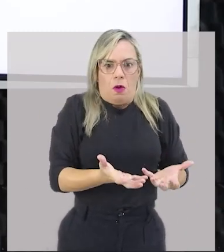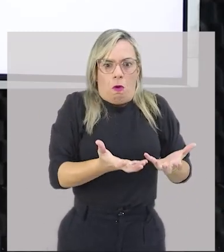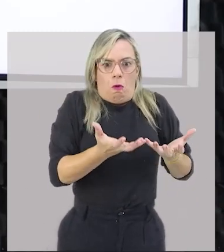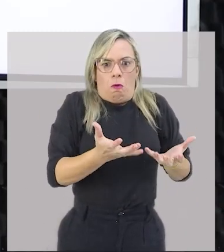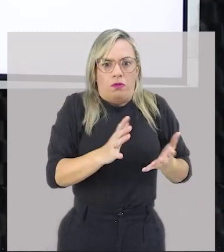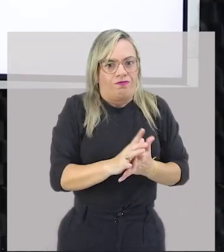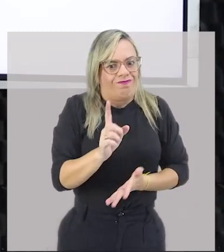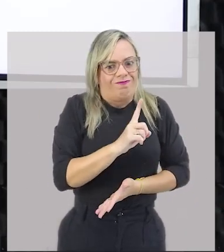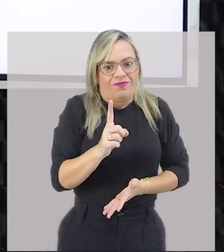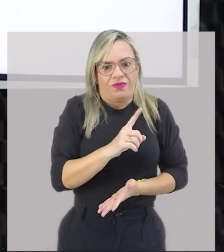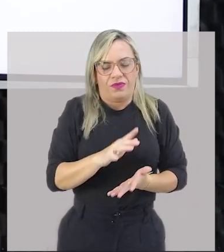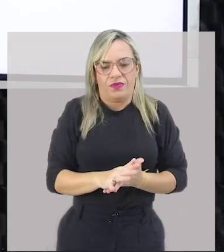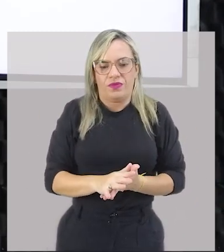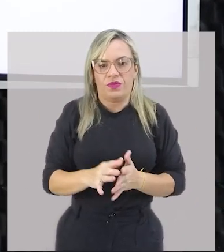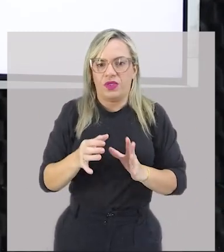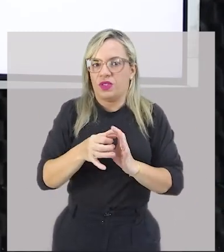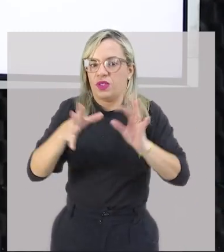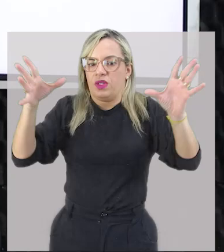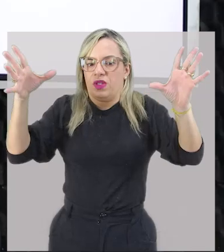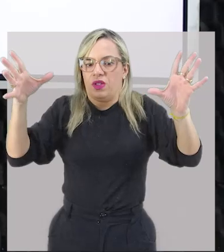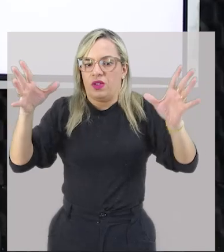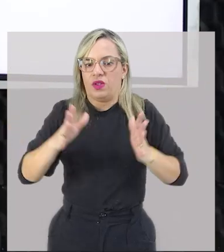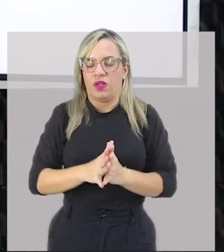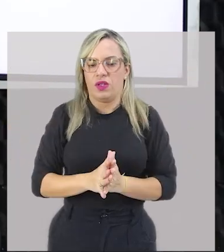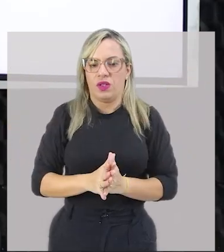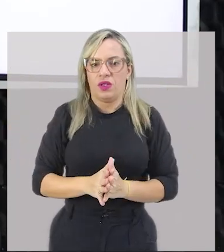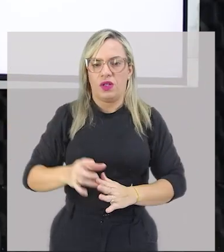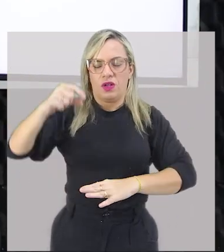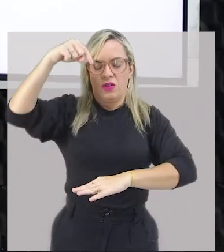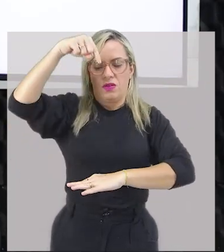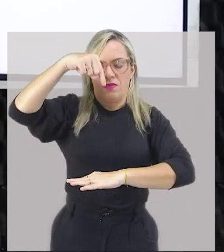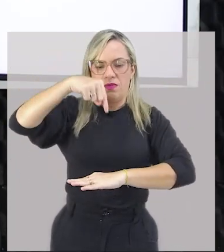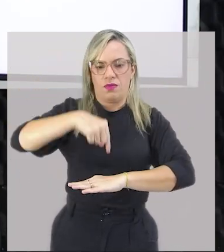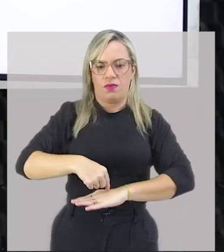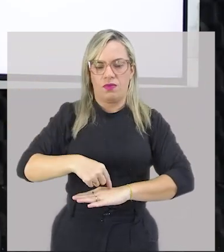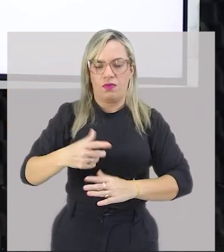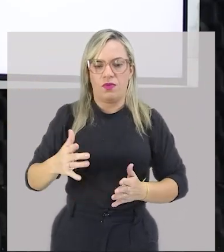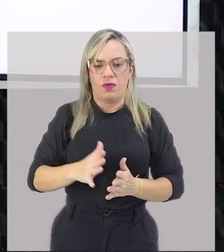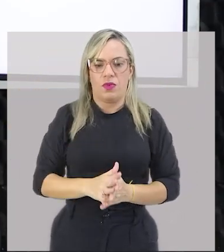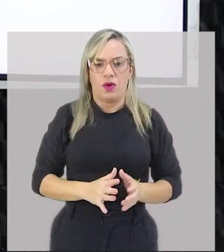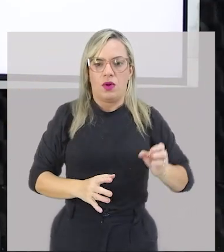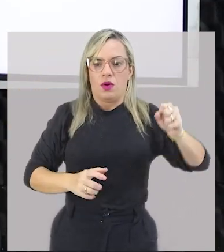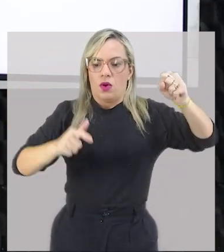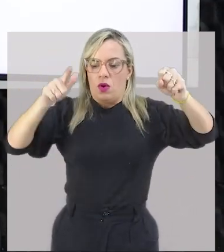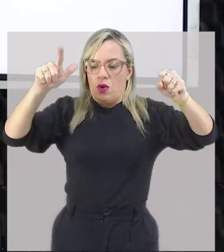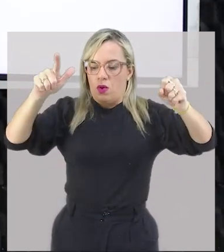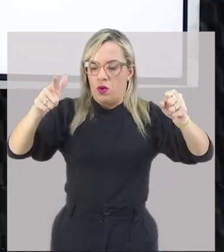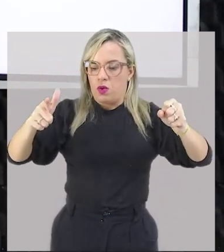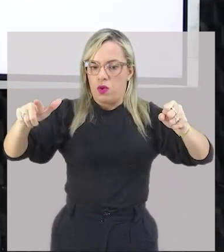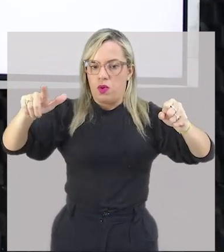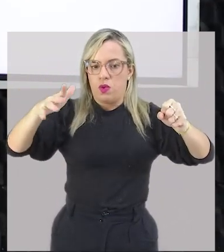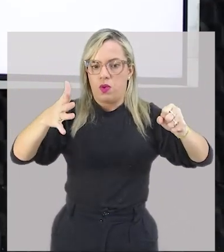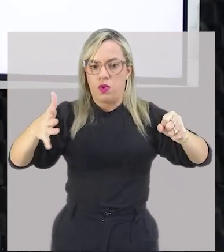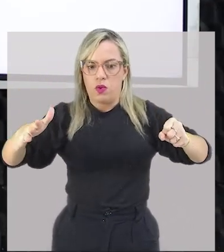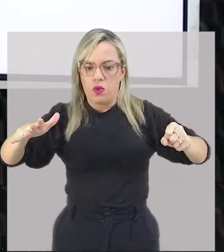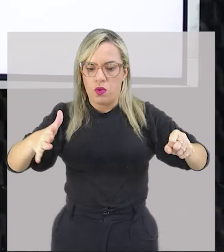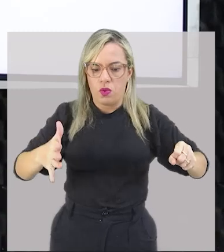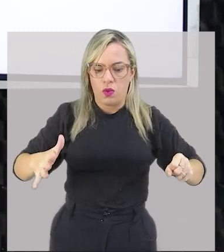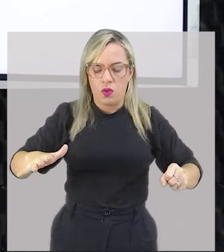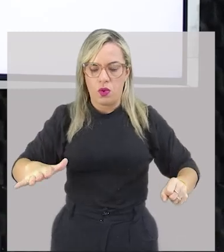eu abandonar as 2 da mesma altura, quem é que vai chegar primeiro, galera? A que eu